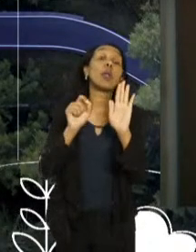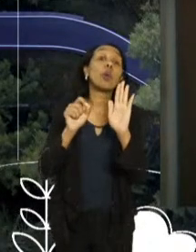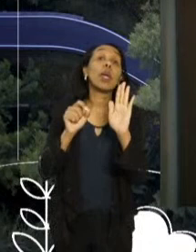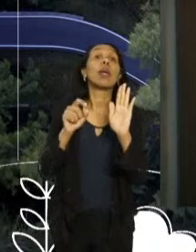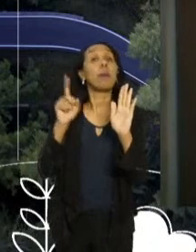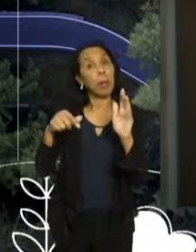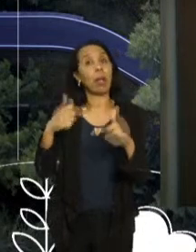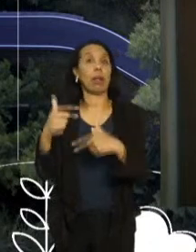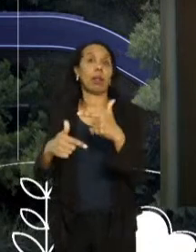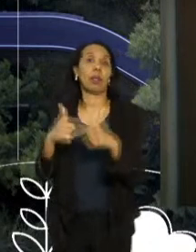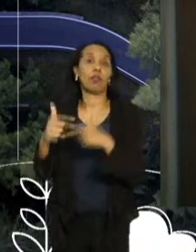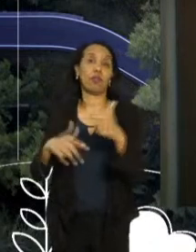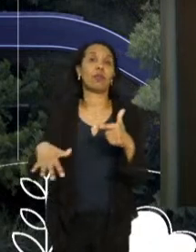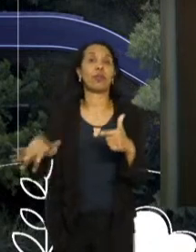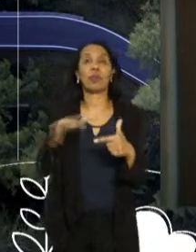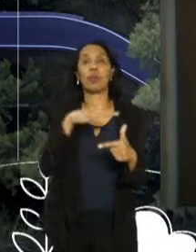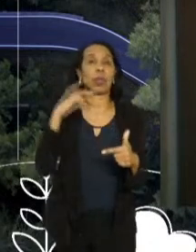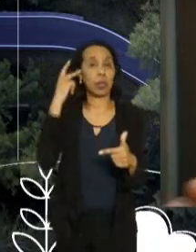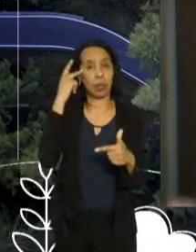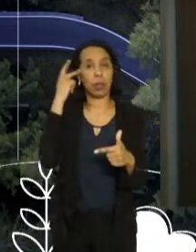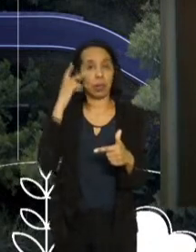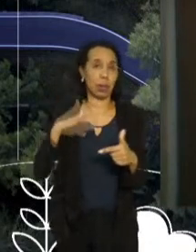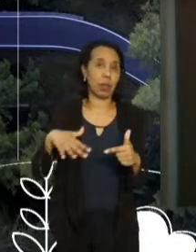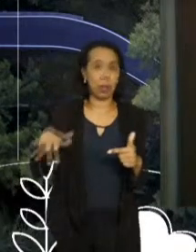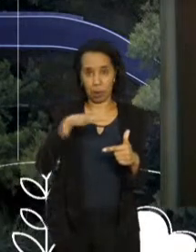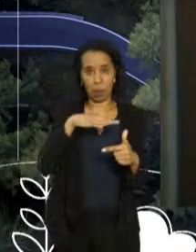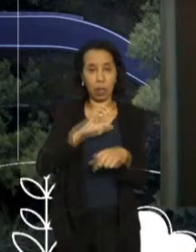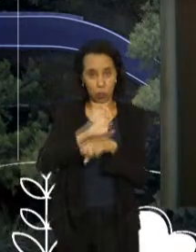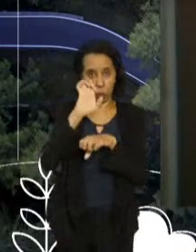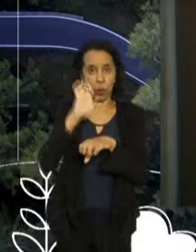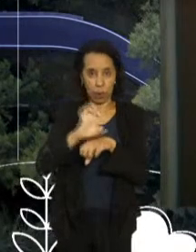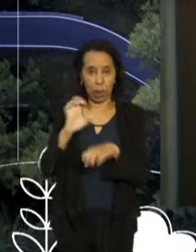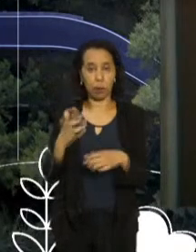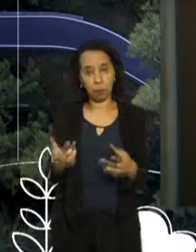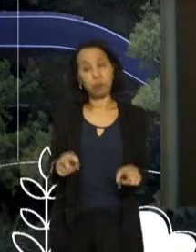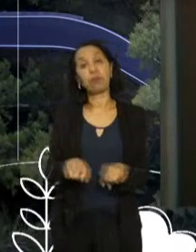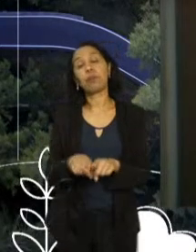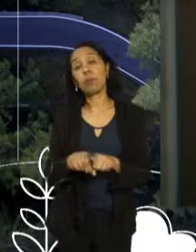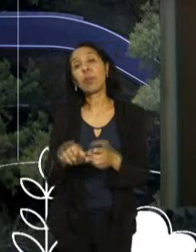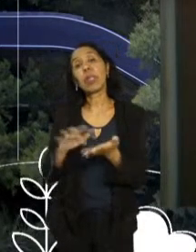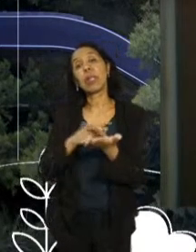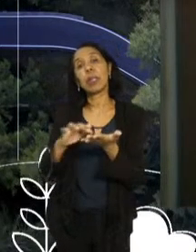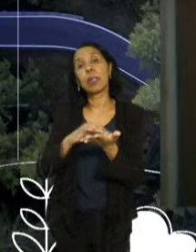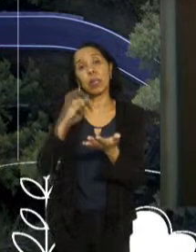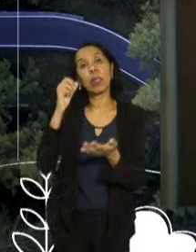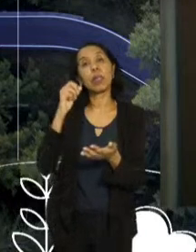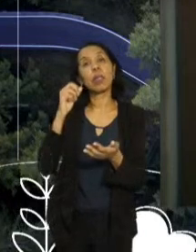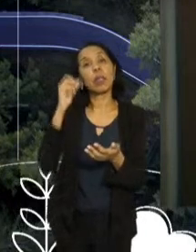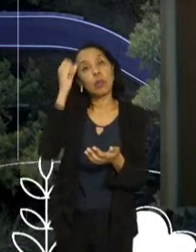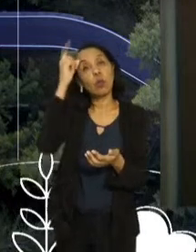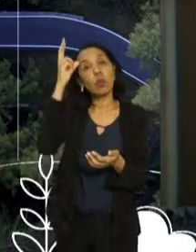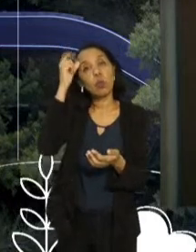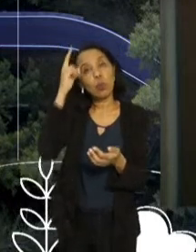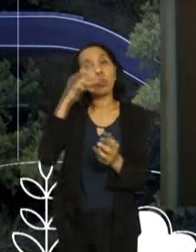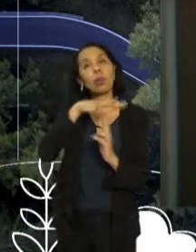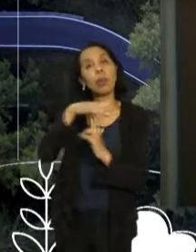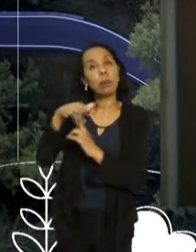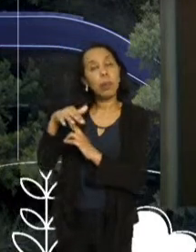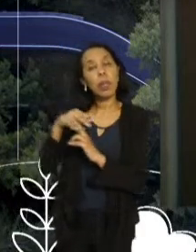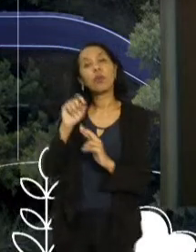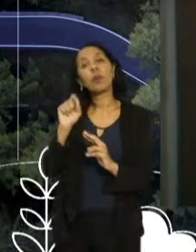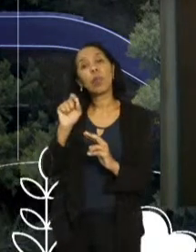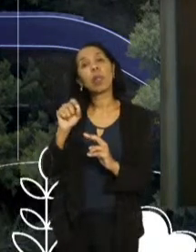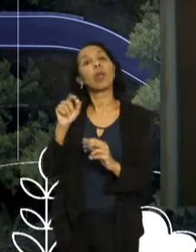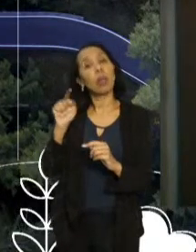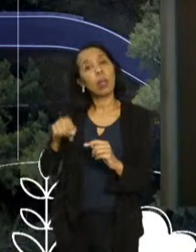vai ser desenvolvida no estado. Já a Secretaria de Infraestrutura e Meio Ambiente atua diretamente no que nós chamamos